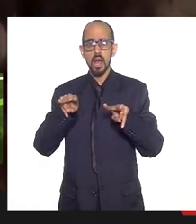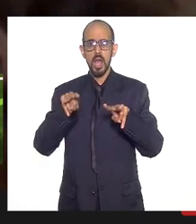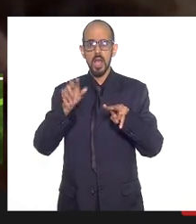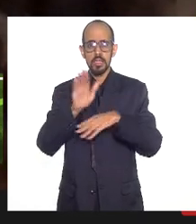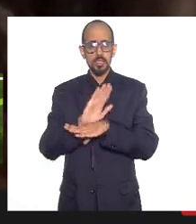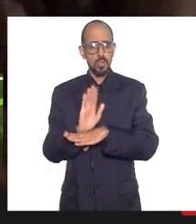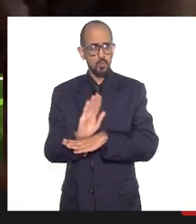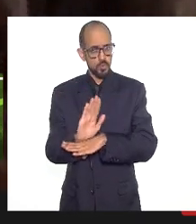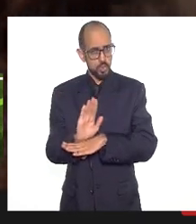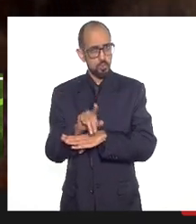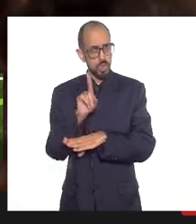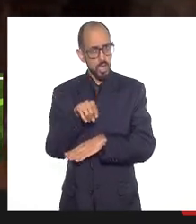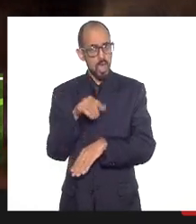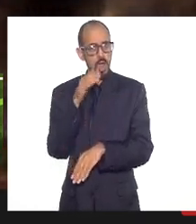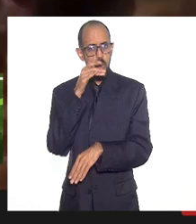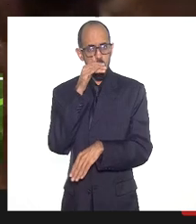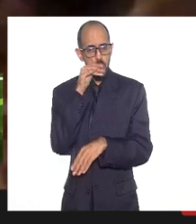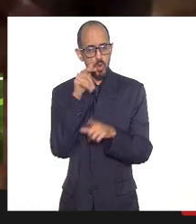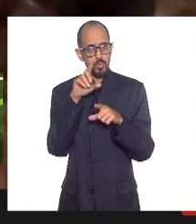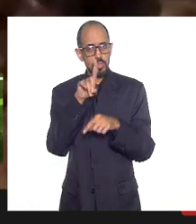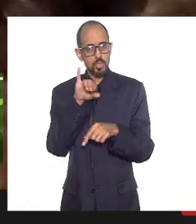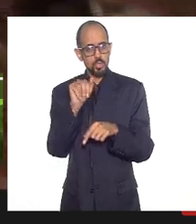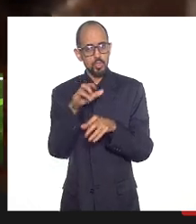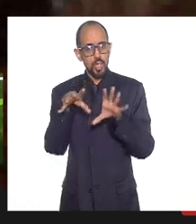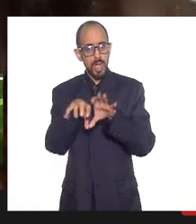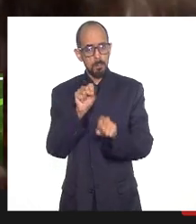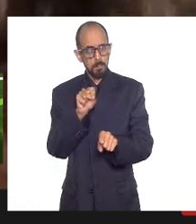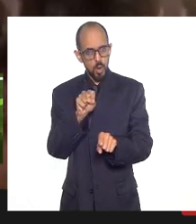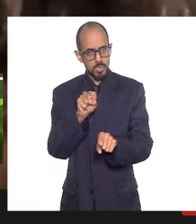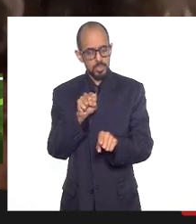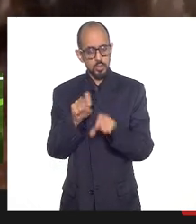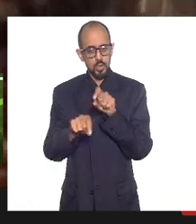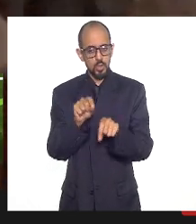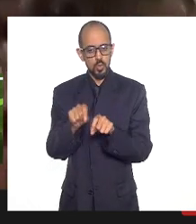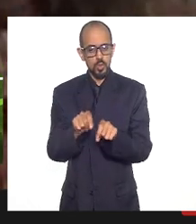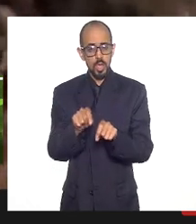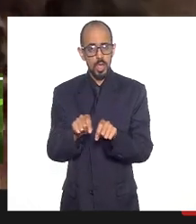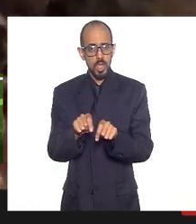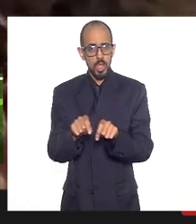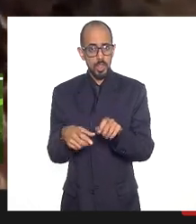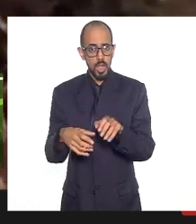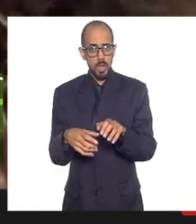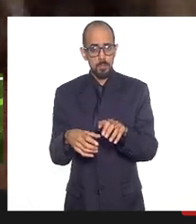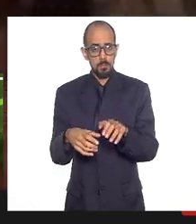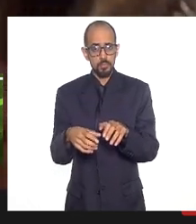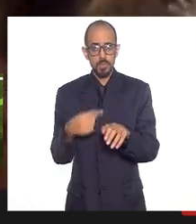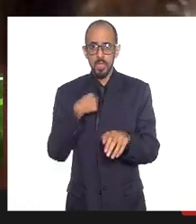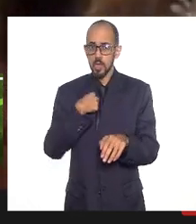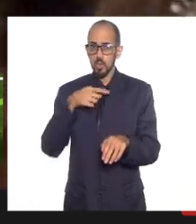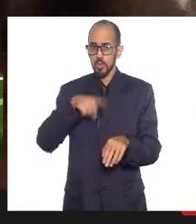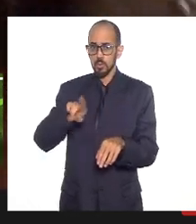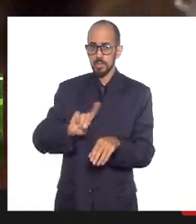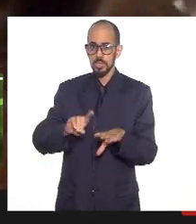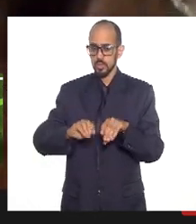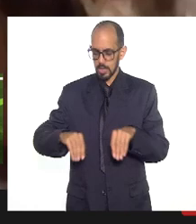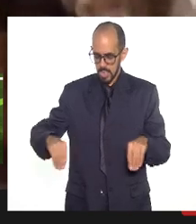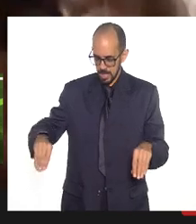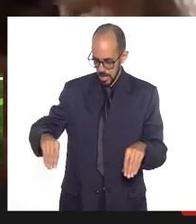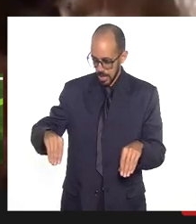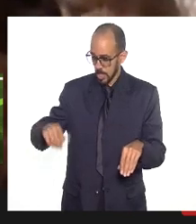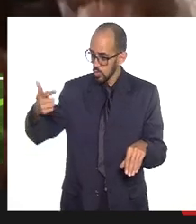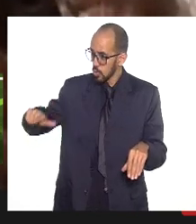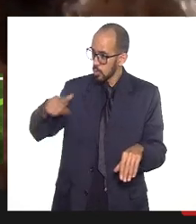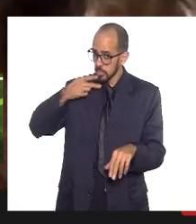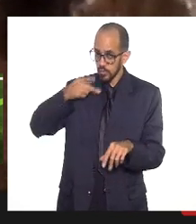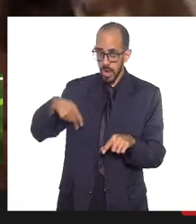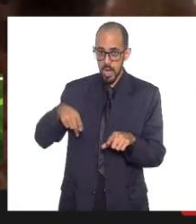esse filmezinho era curioso, porque no dia da posse, aí o Toninho diz assim, eu não preciso da terra, o Tio Mané fala, eu não preciso da